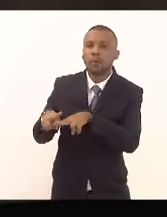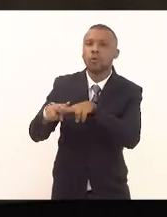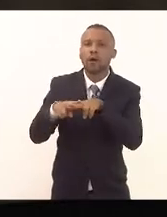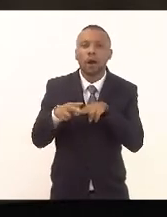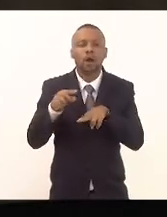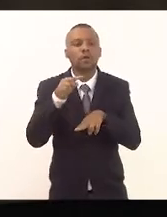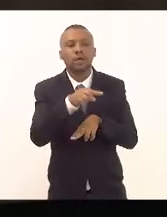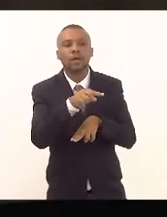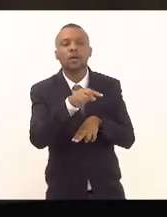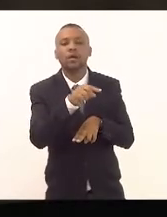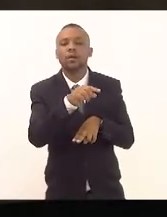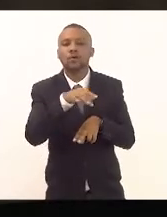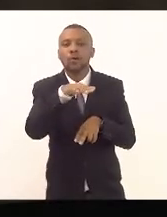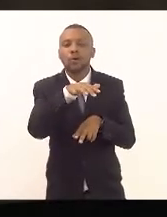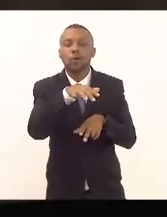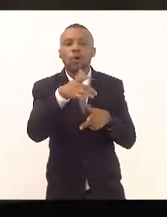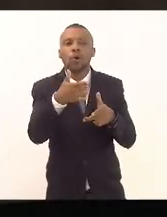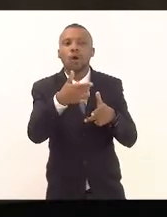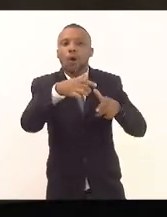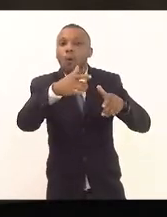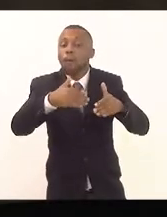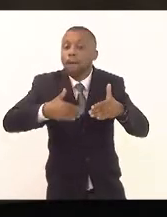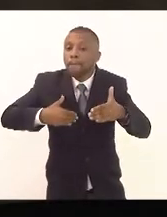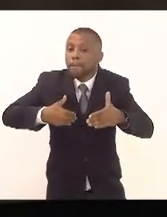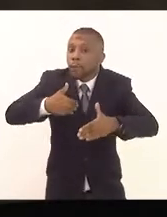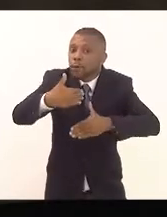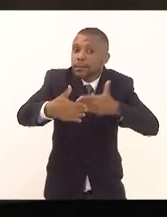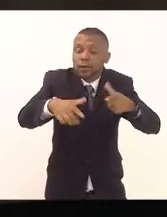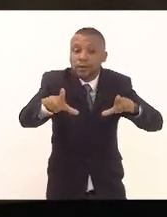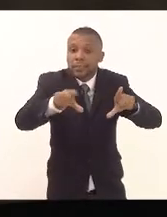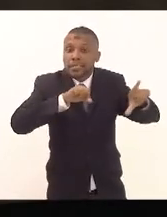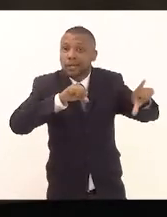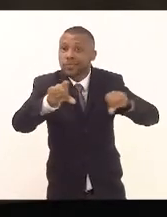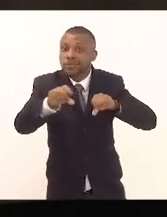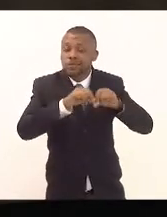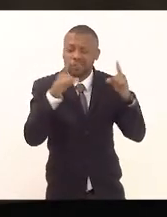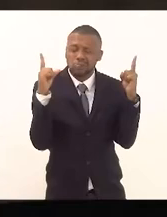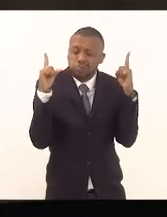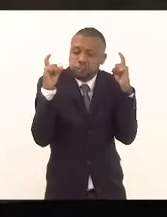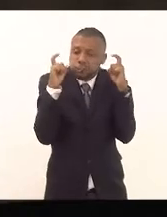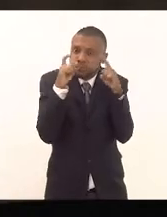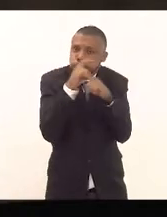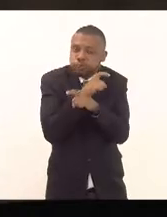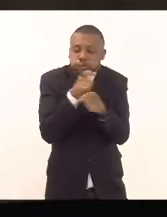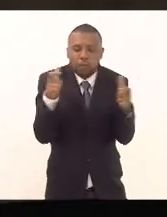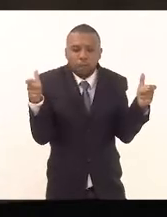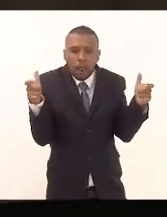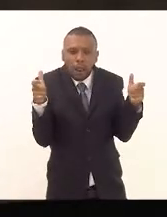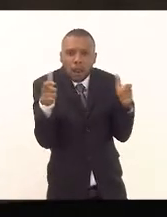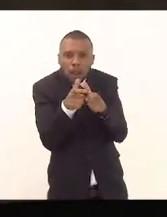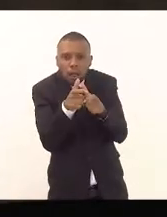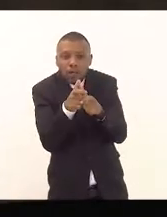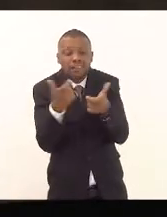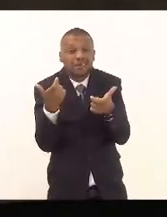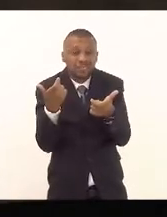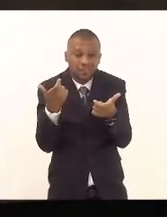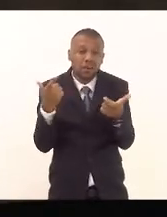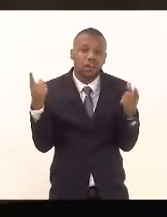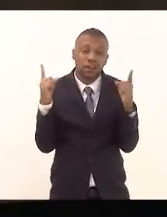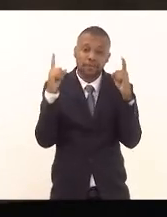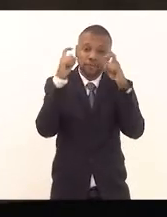o gargalo, o funil extremamente estreito que dificulta